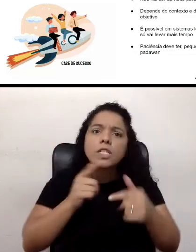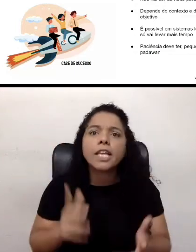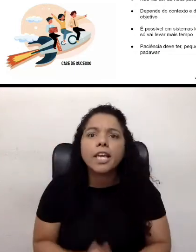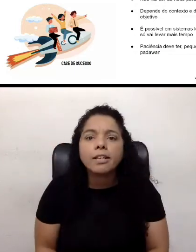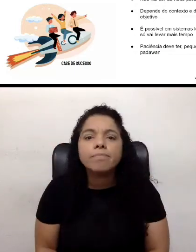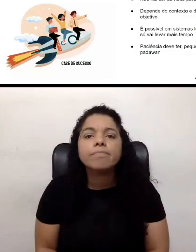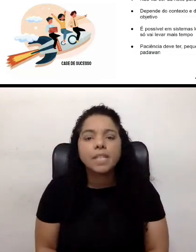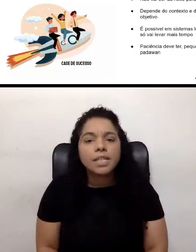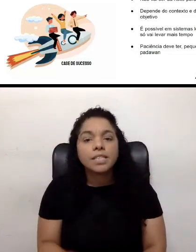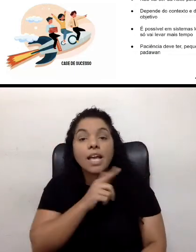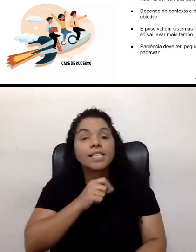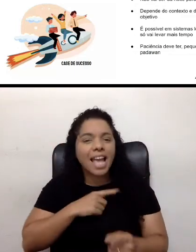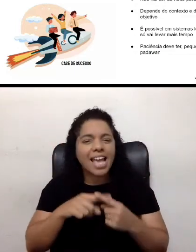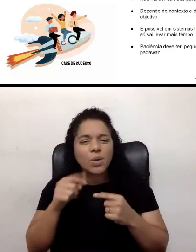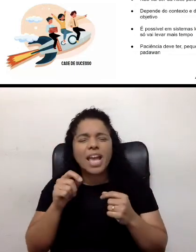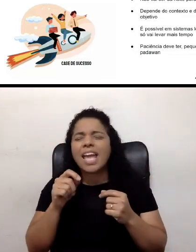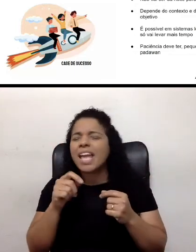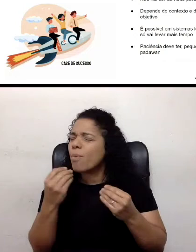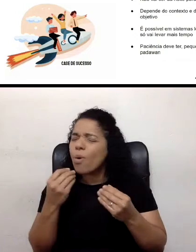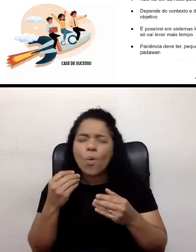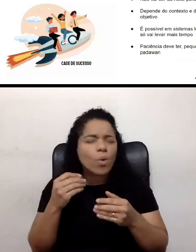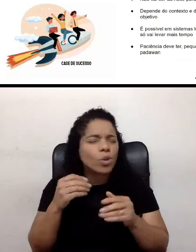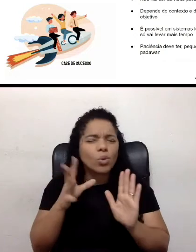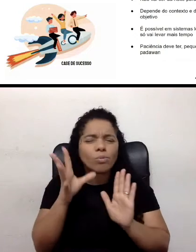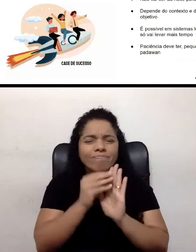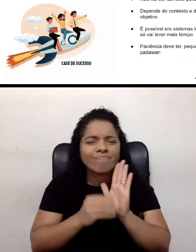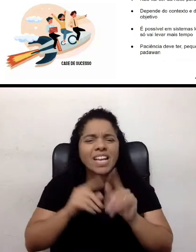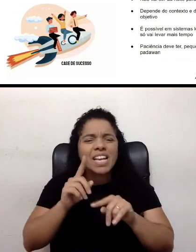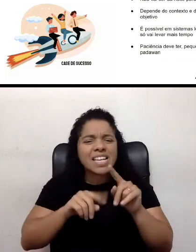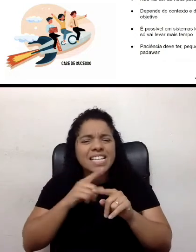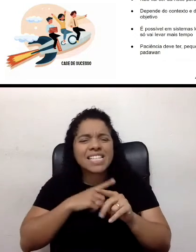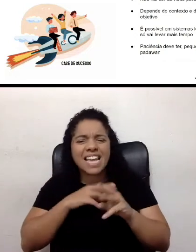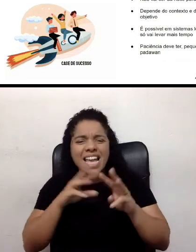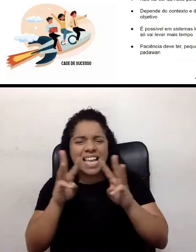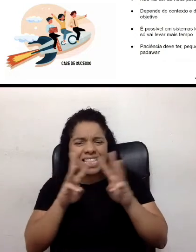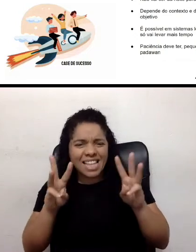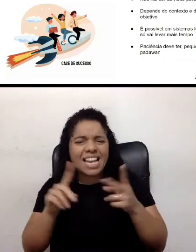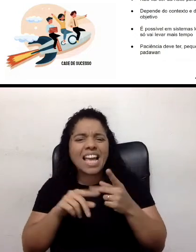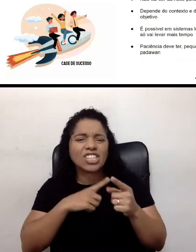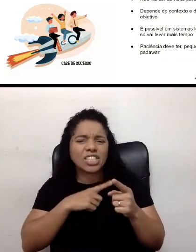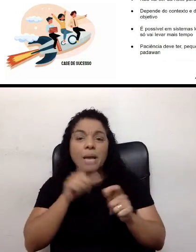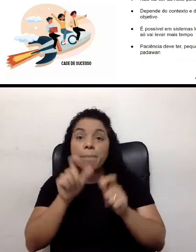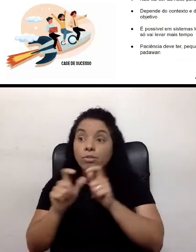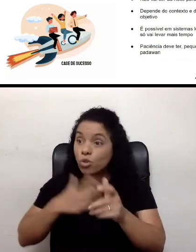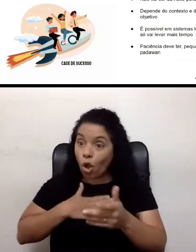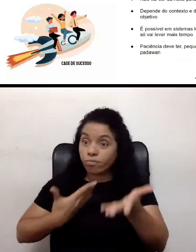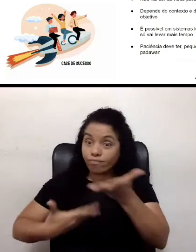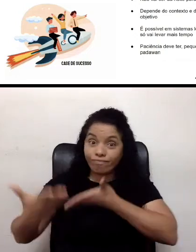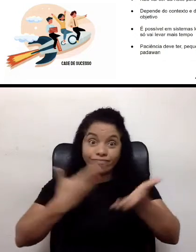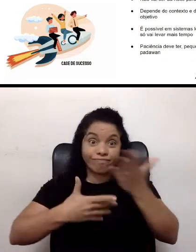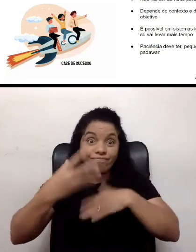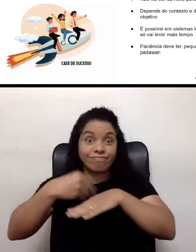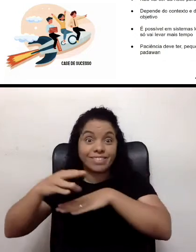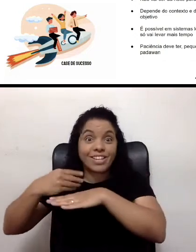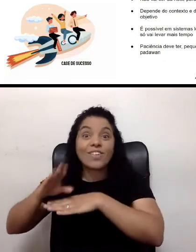A gente tem muito material na internet, a gente tem muitas pessoas que gostam de compartilhar o conhecimento.